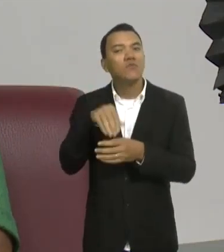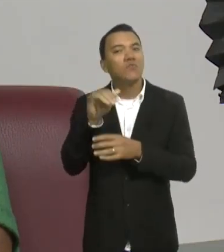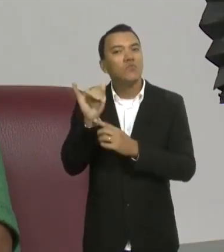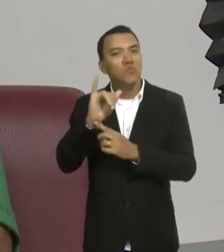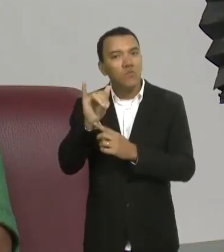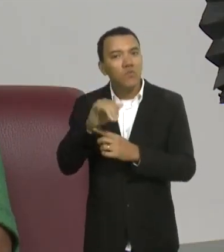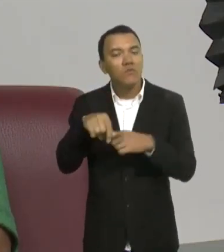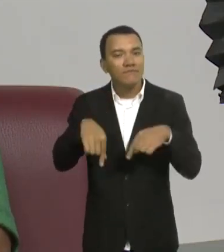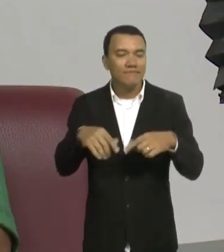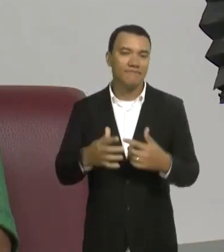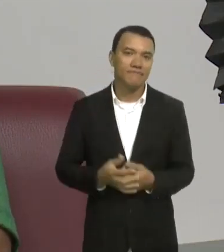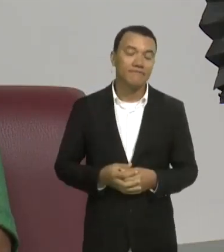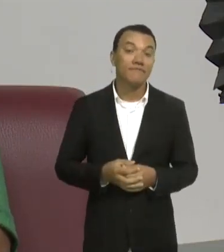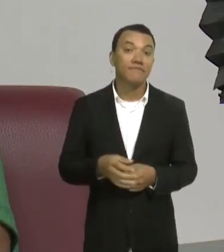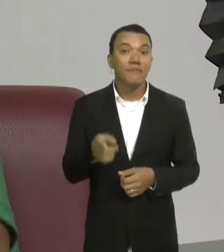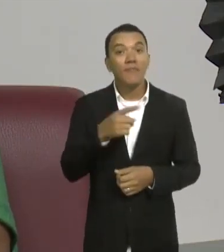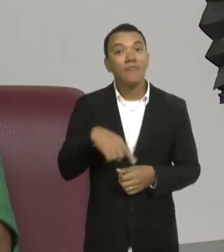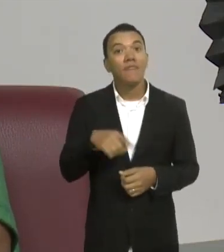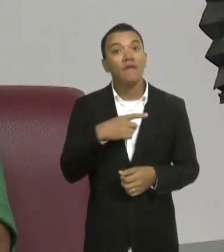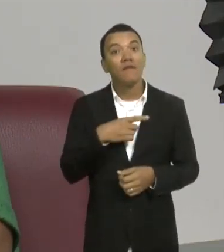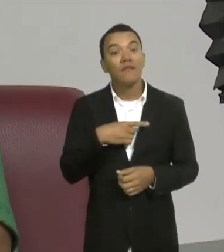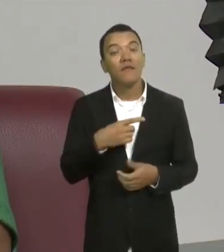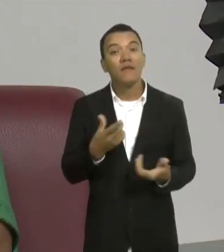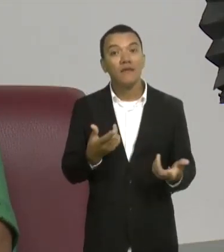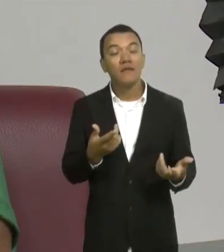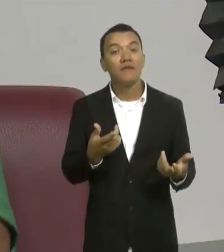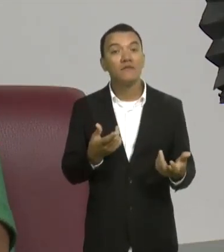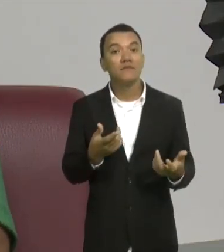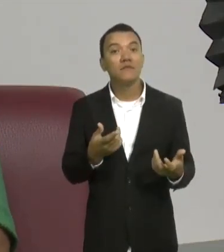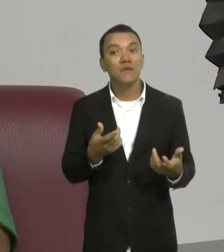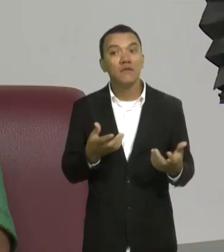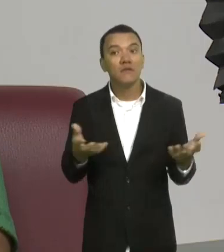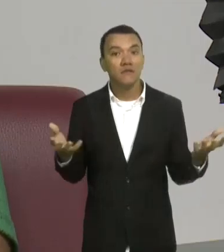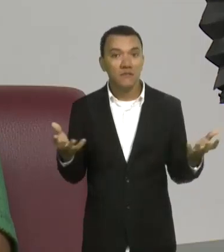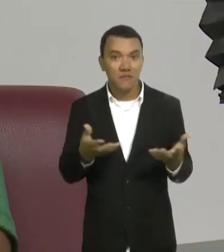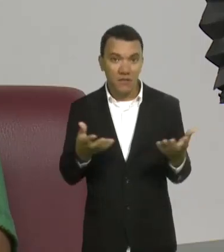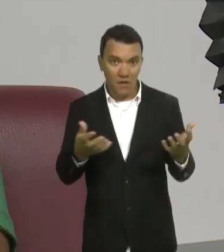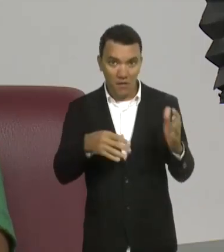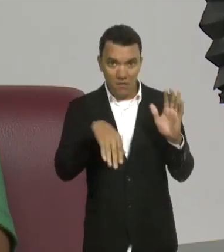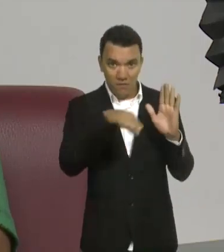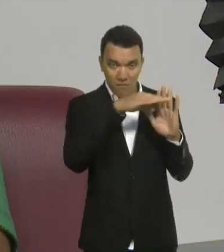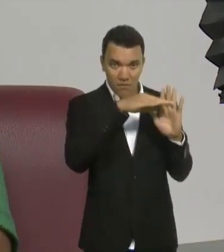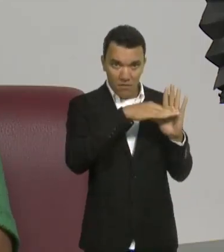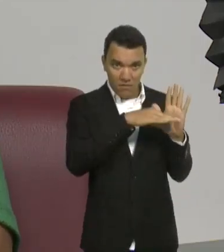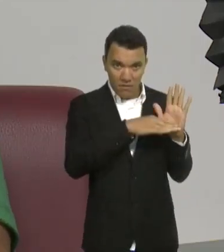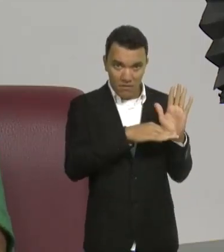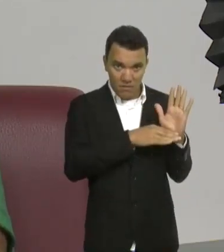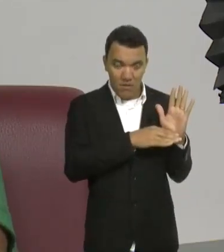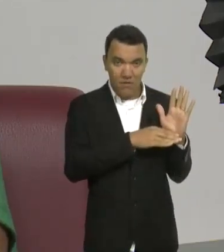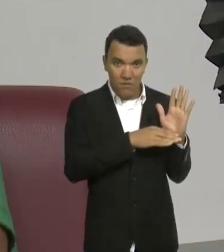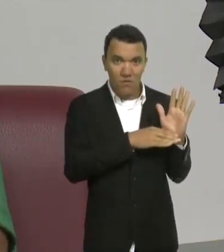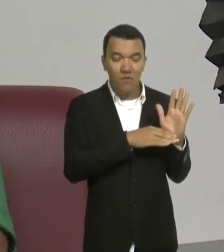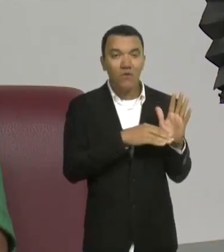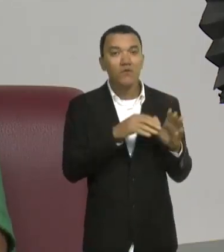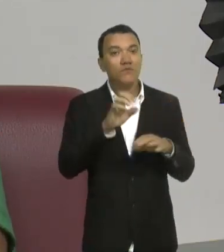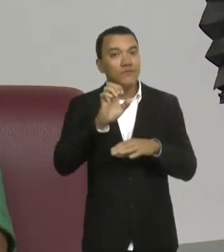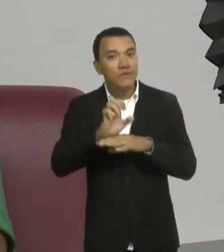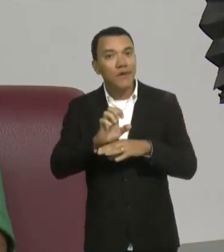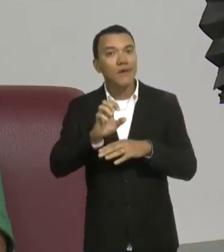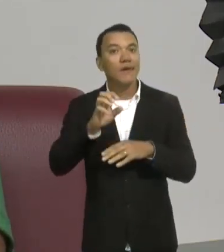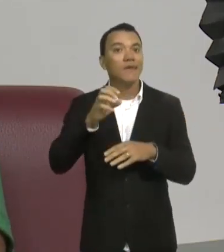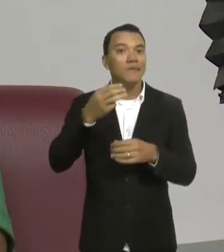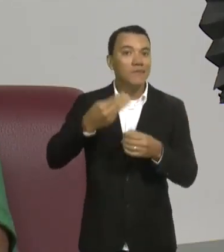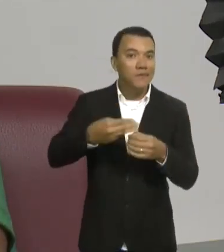ano. E a gente já está, né, nas programações oficiais do estado, do município. Já estamos